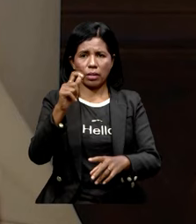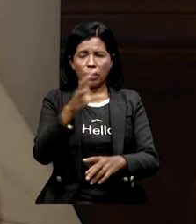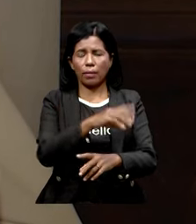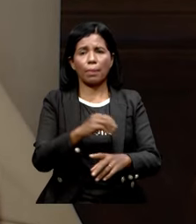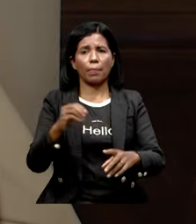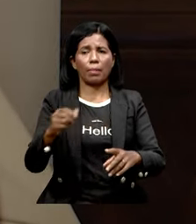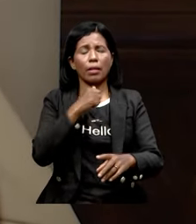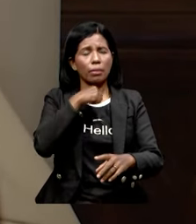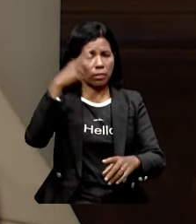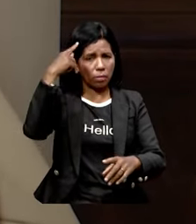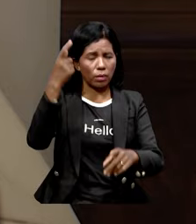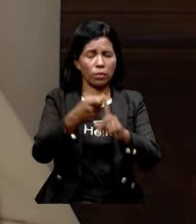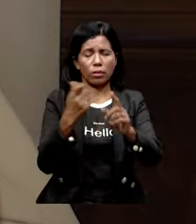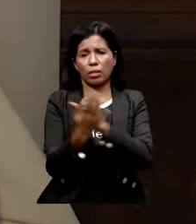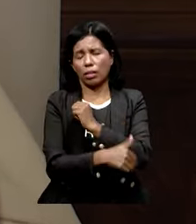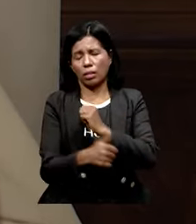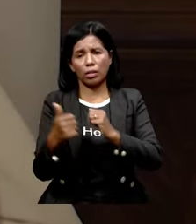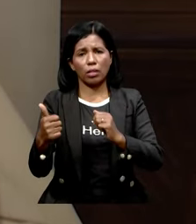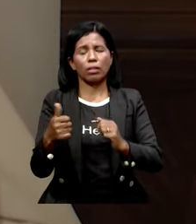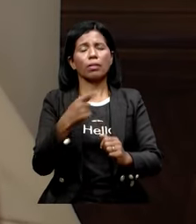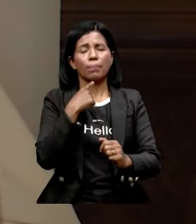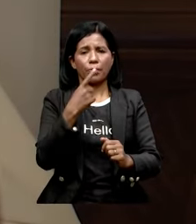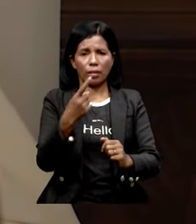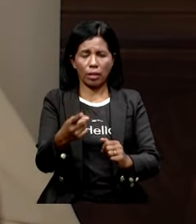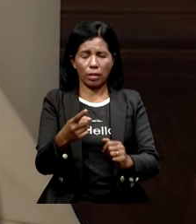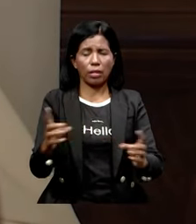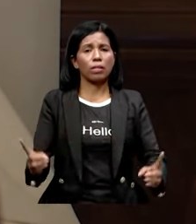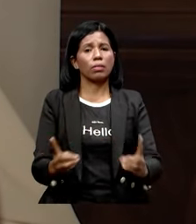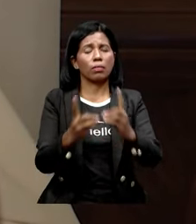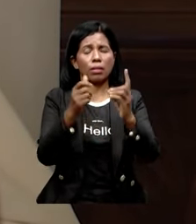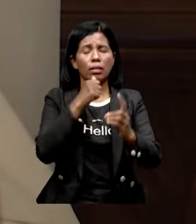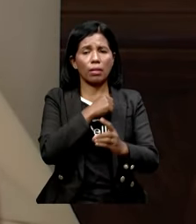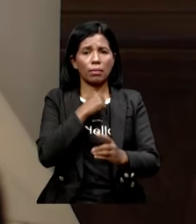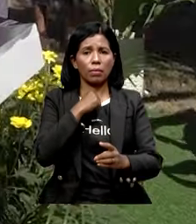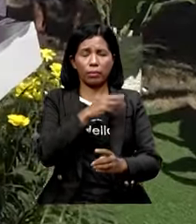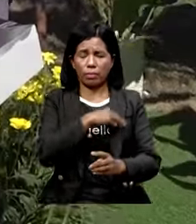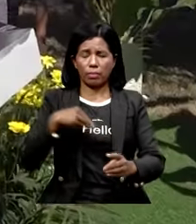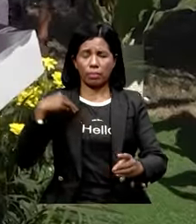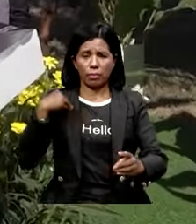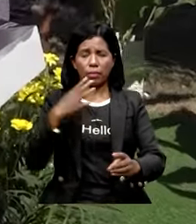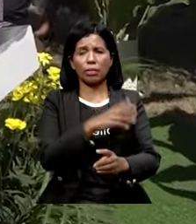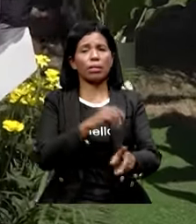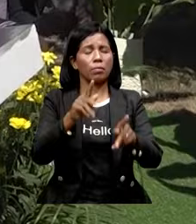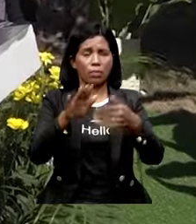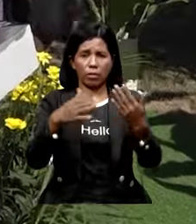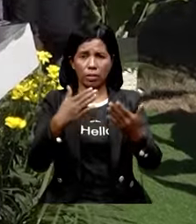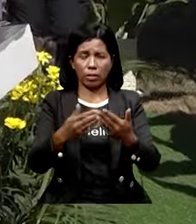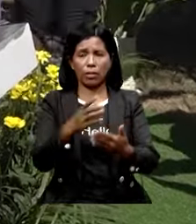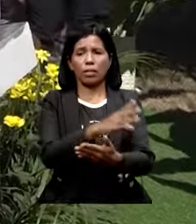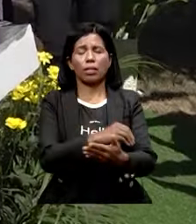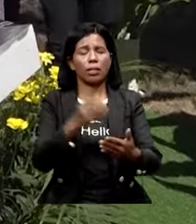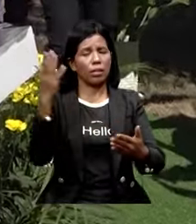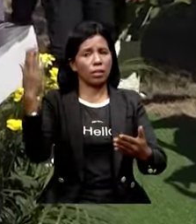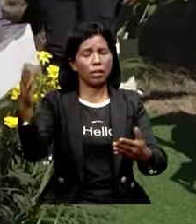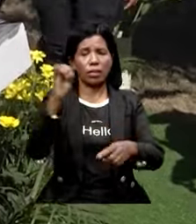de né, amo Papa Rusinação Argentina Nemos, se assoro malu o padre, madre, diácono, seminarista no catequista Cira e